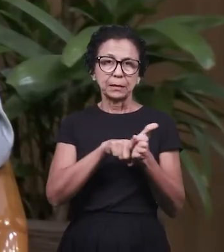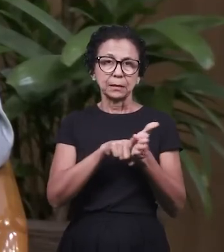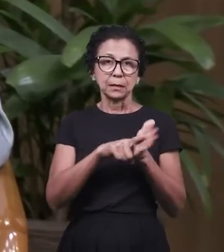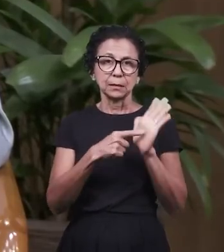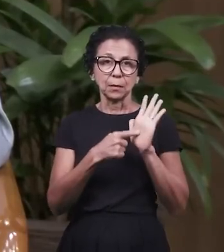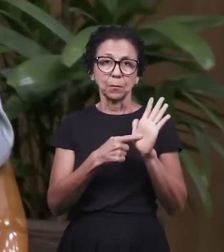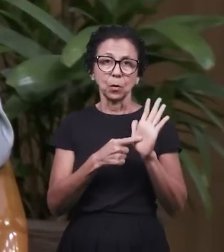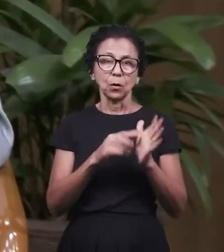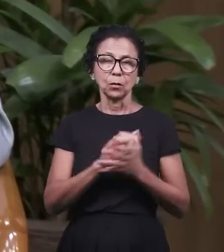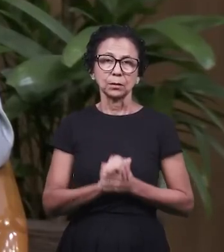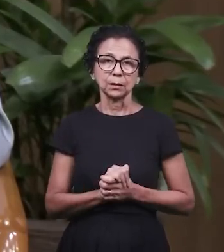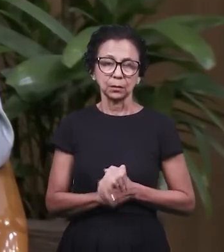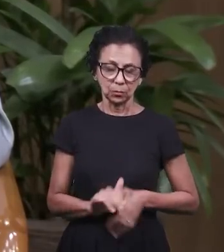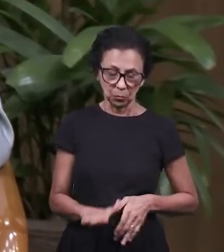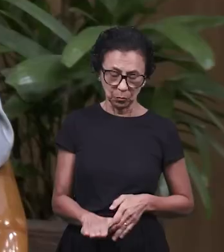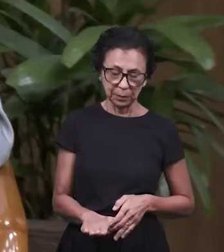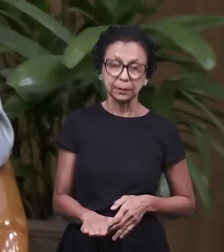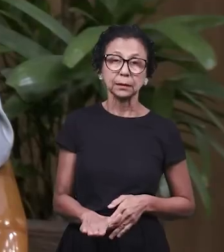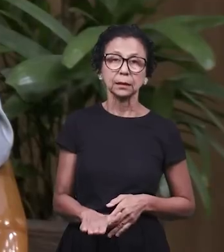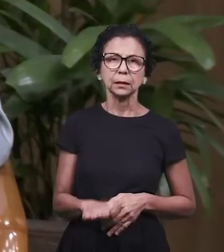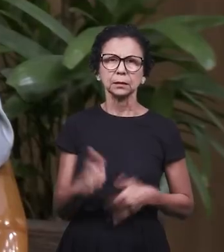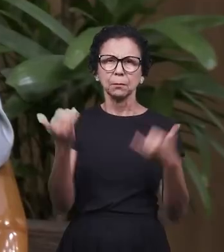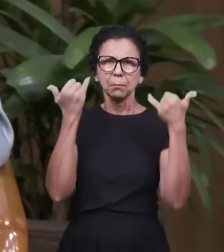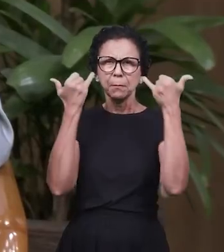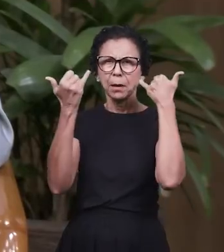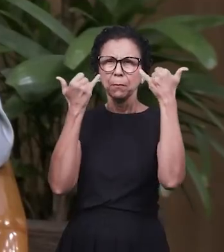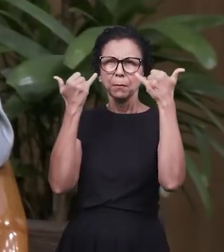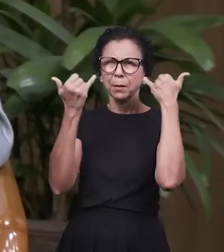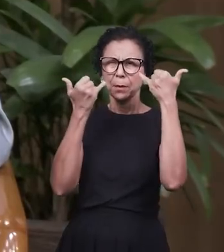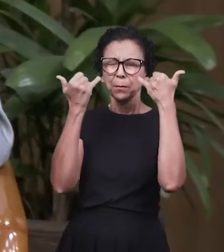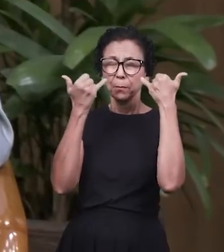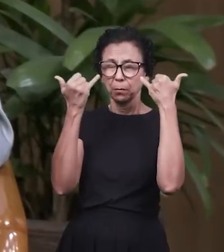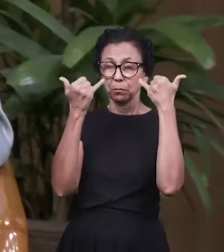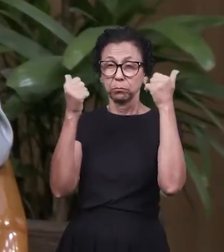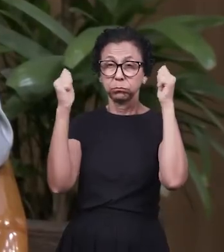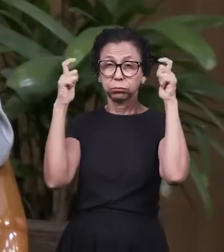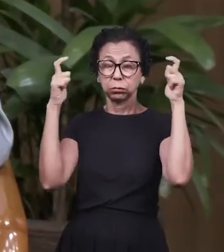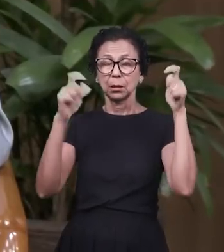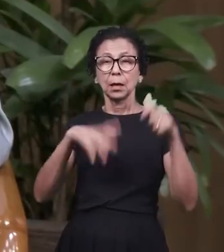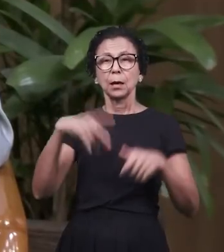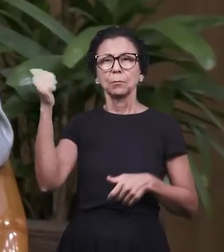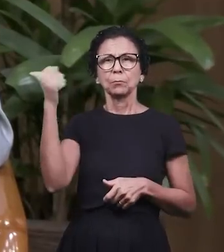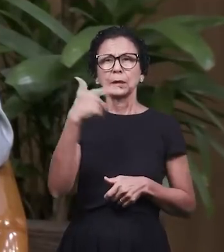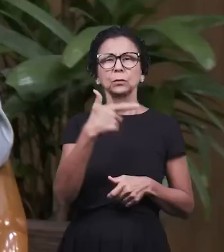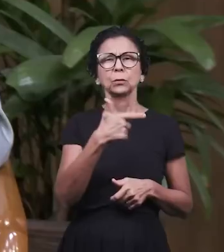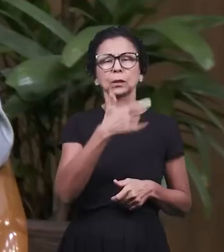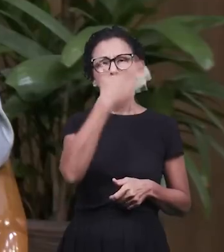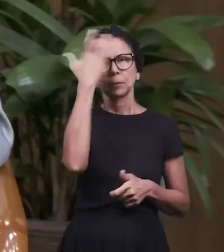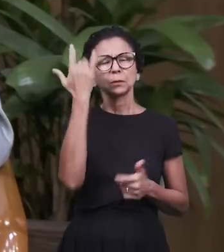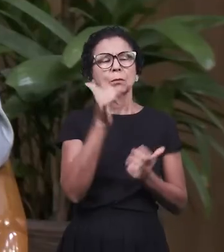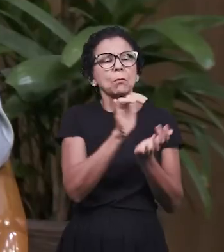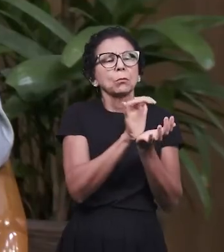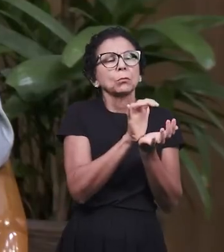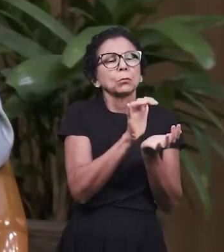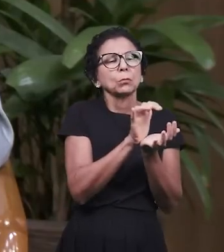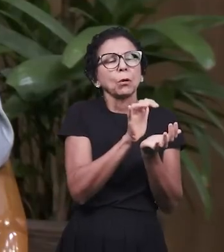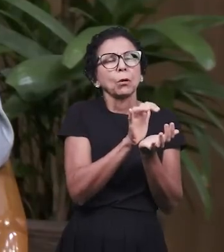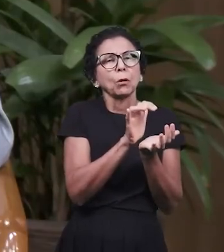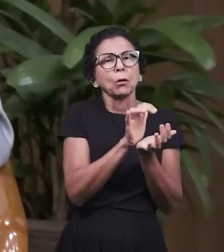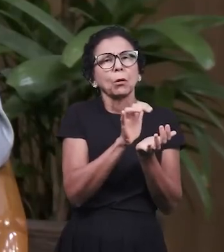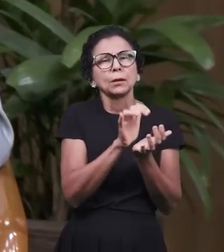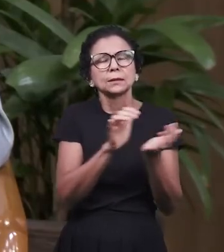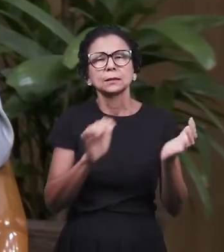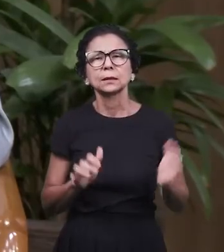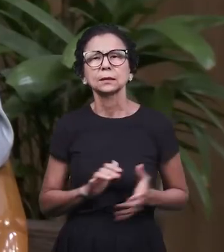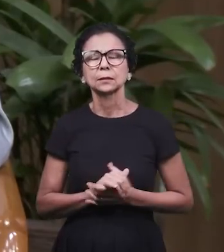ainda na tenra idade, é muito maior do que um idoso de vários anos de idade, né? Tinha alguns